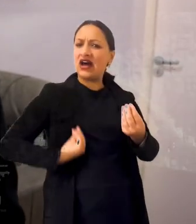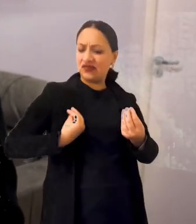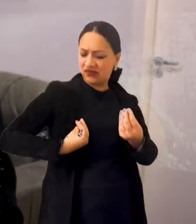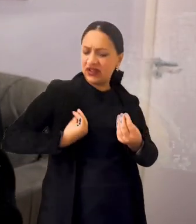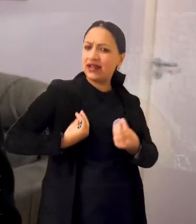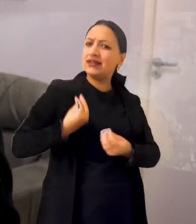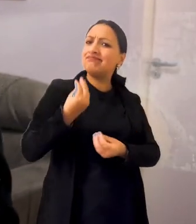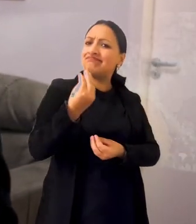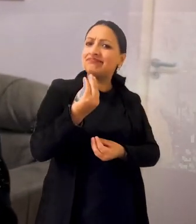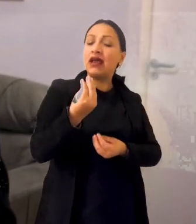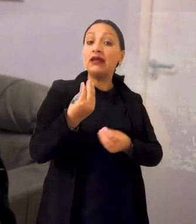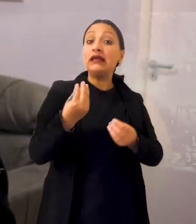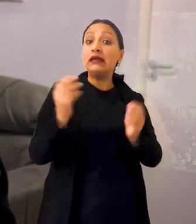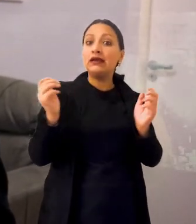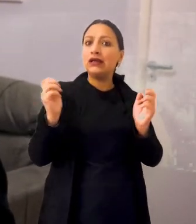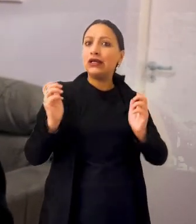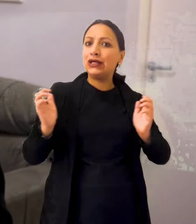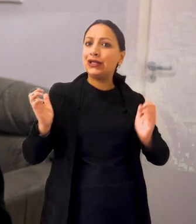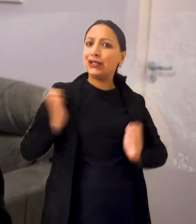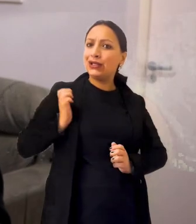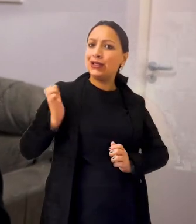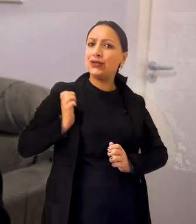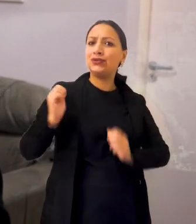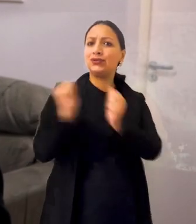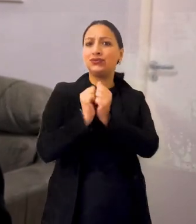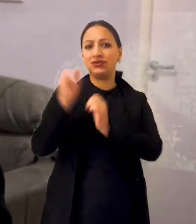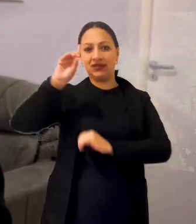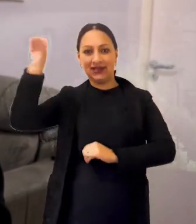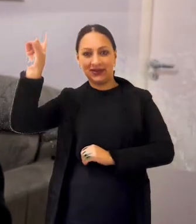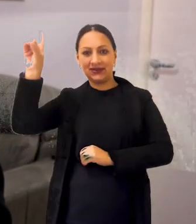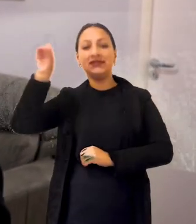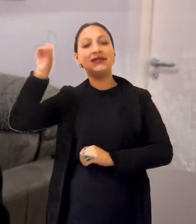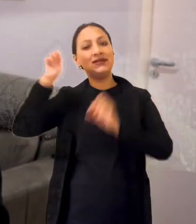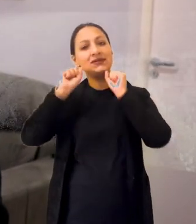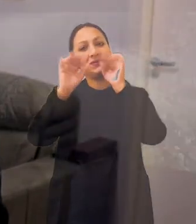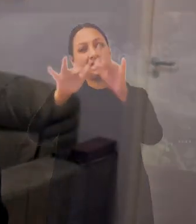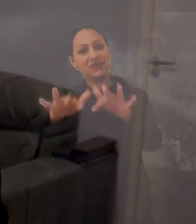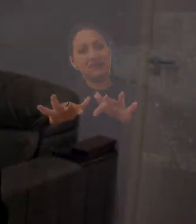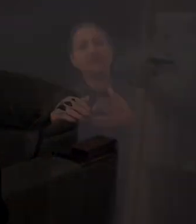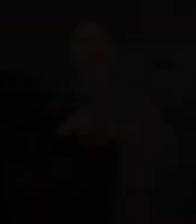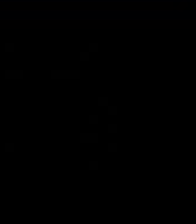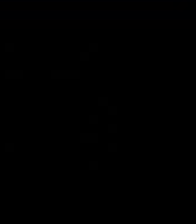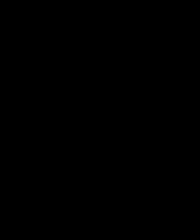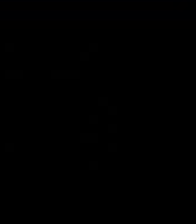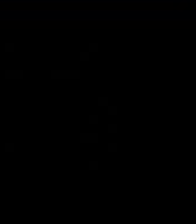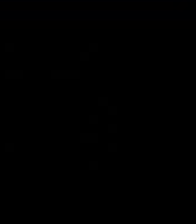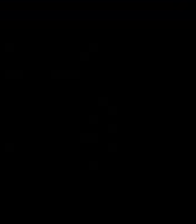Ele, sejamos ricos para com Deus. Que Deus abençoe, um ótimo e abençoado dia.